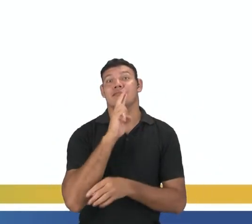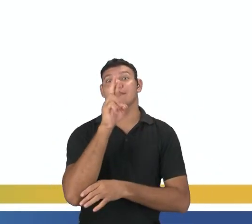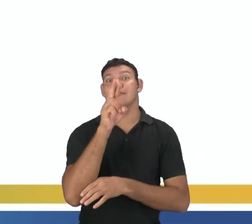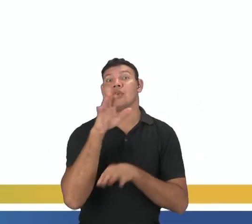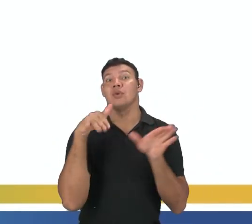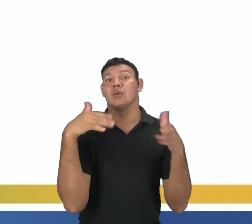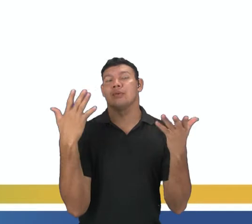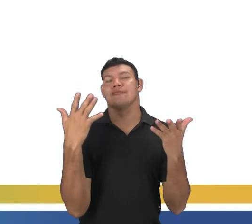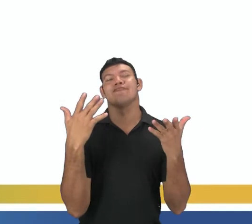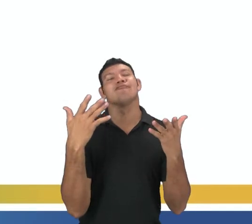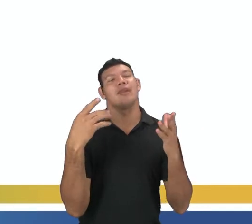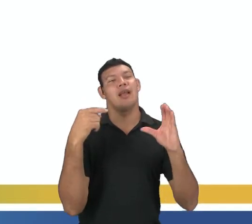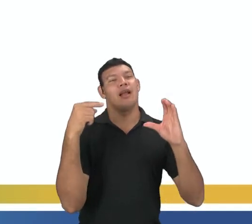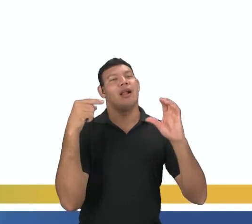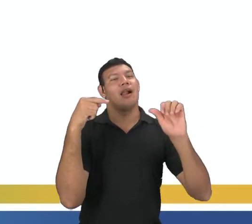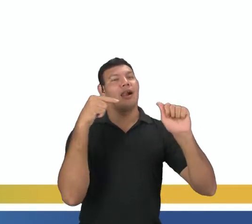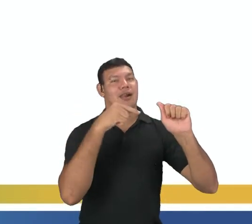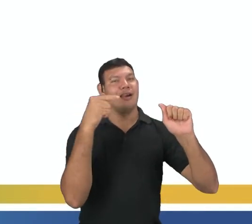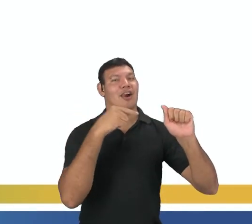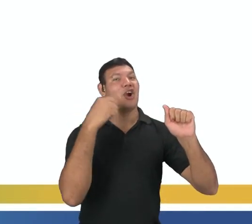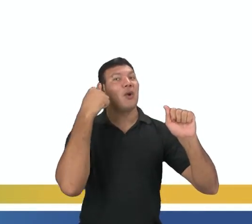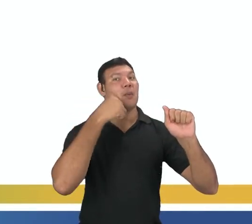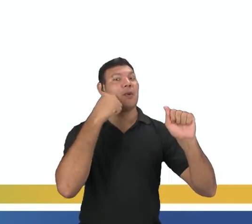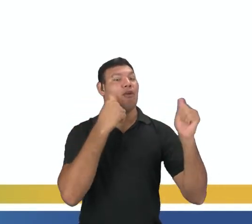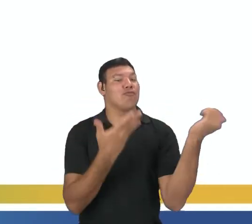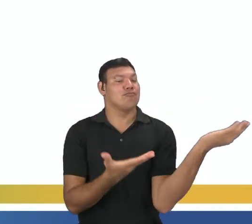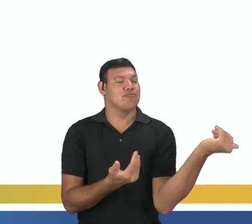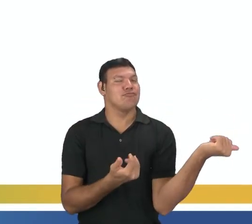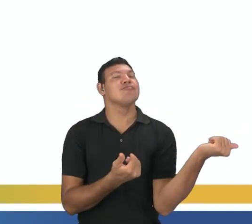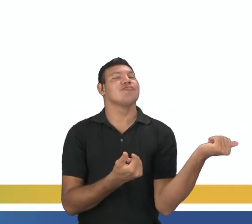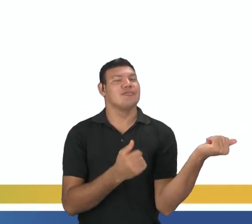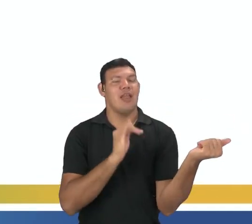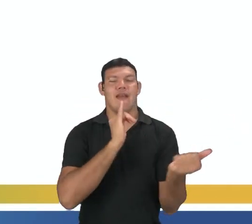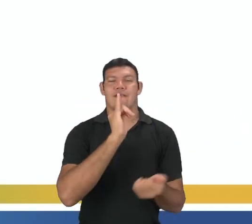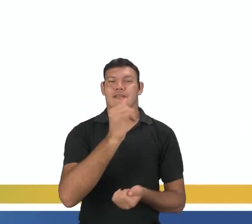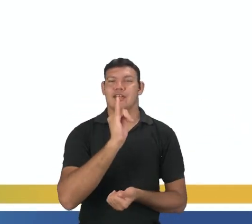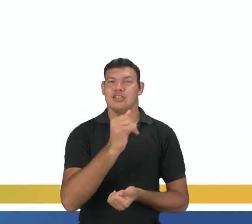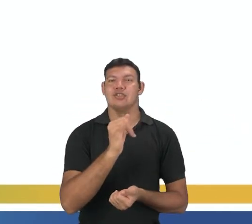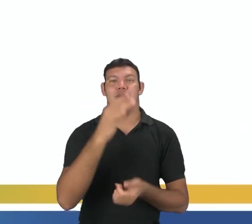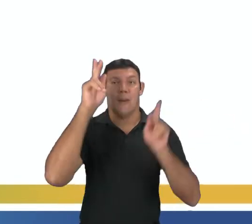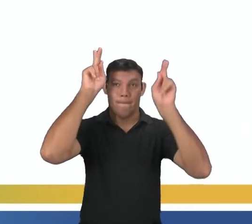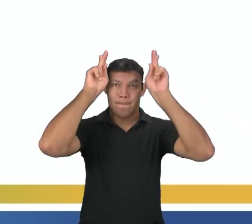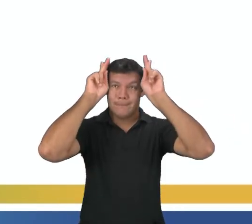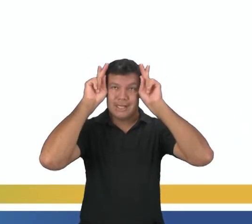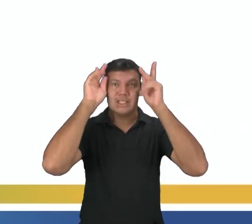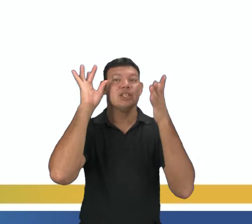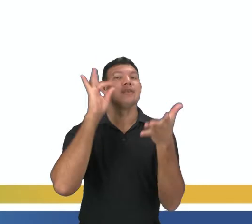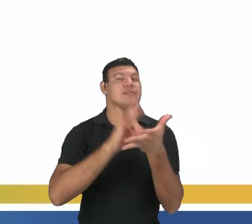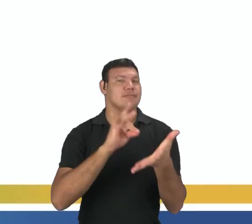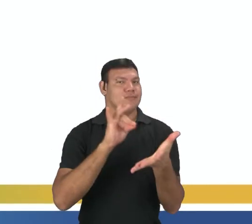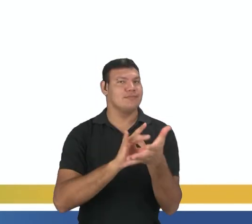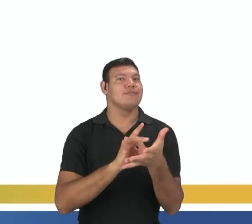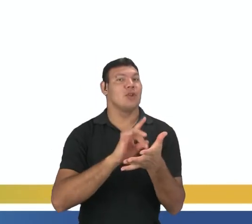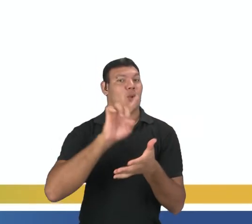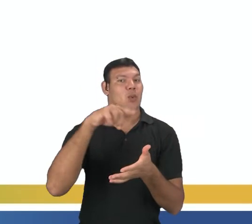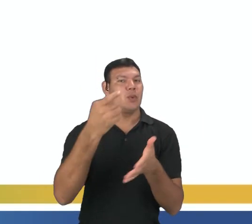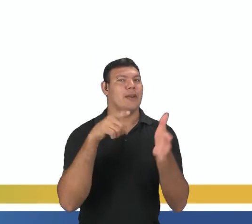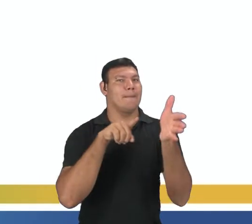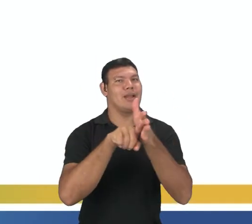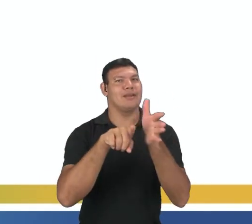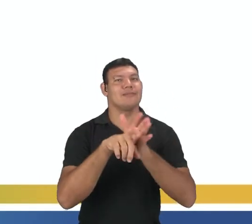a moça. Ela é que dizia que seria de verdade, né? Vamos para a próxima.